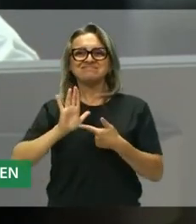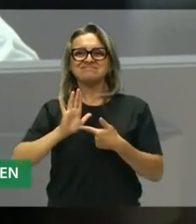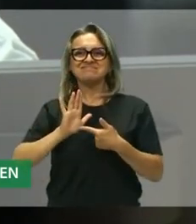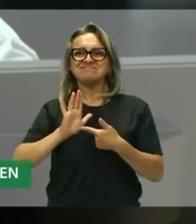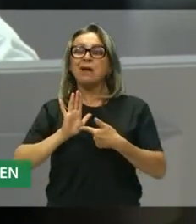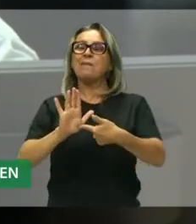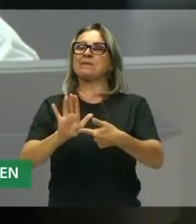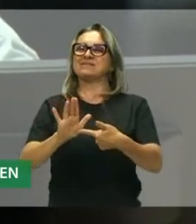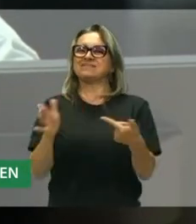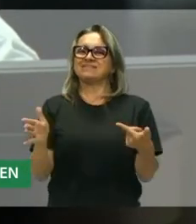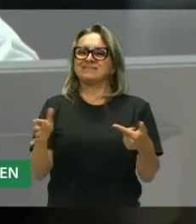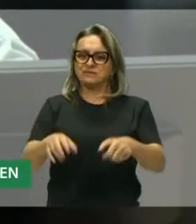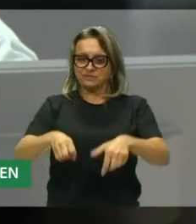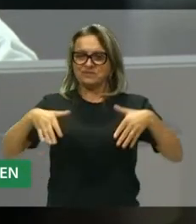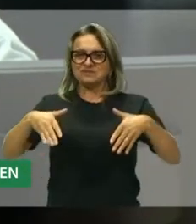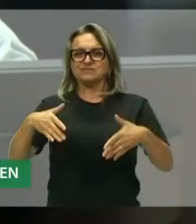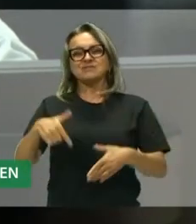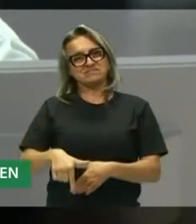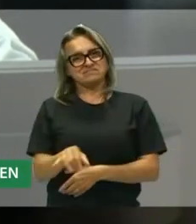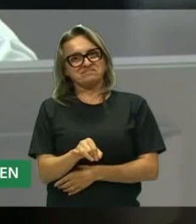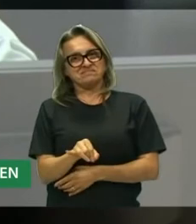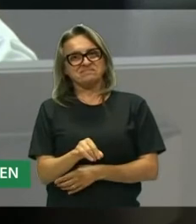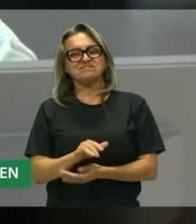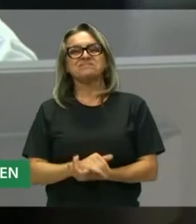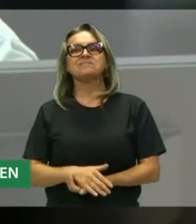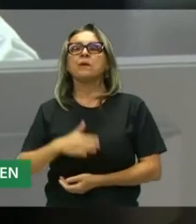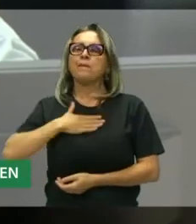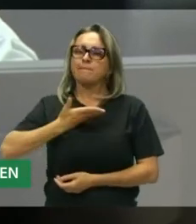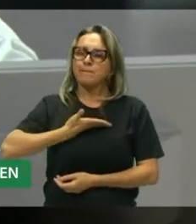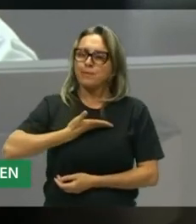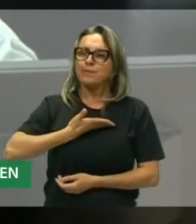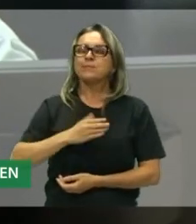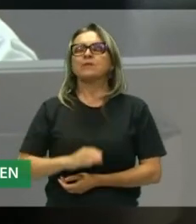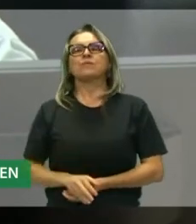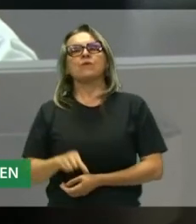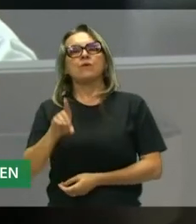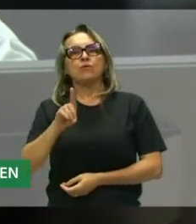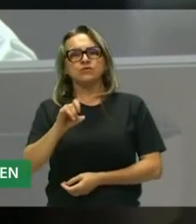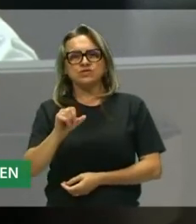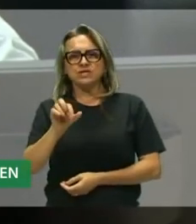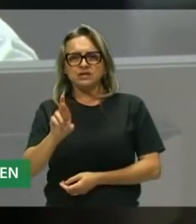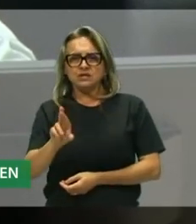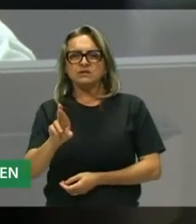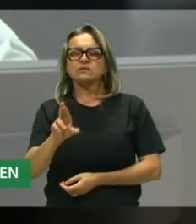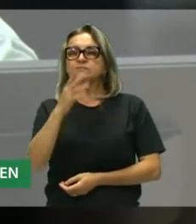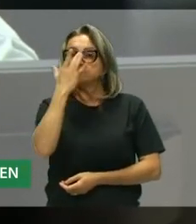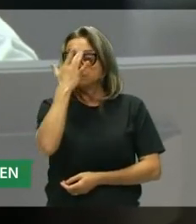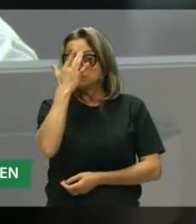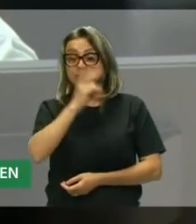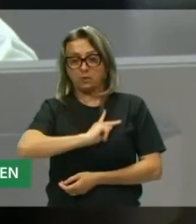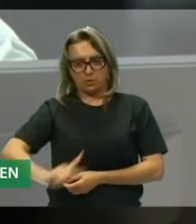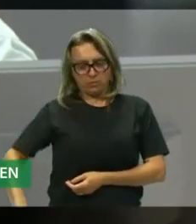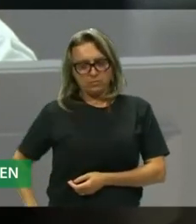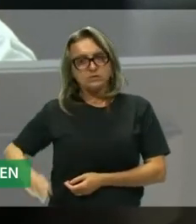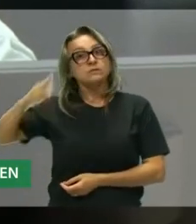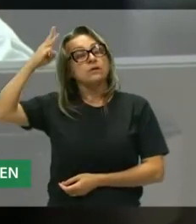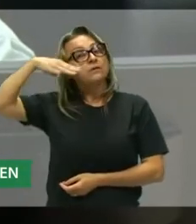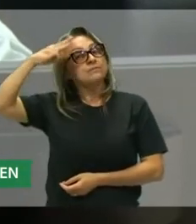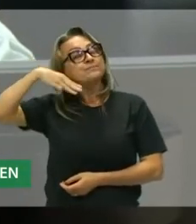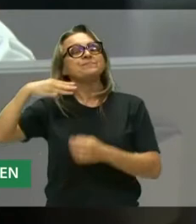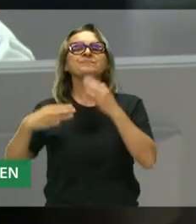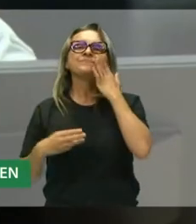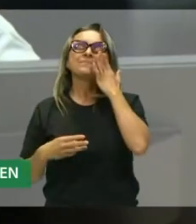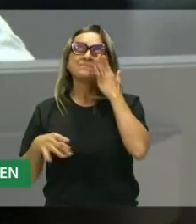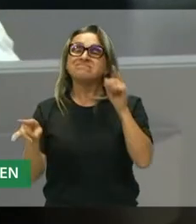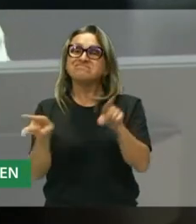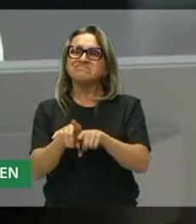meu amigo particular, Onir Mocilim, o presidente da Câmara, Marcelo Verne, e os demais componentes da